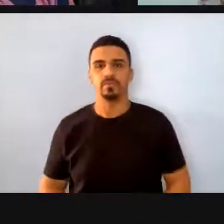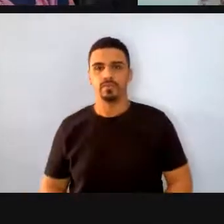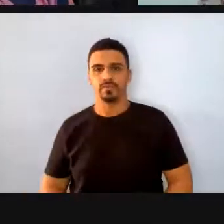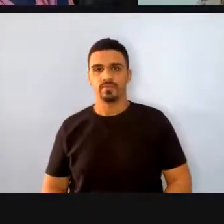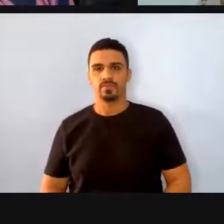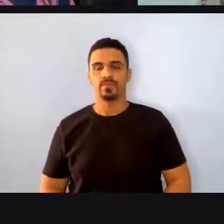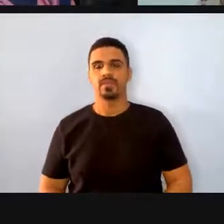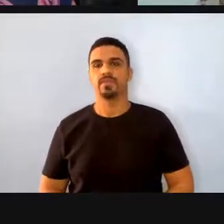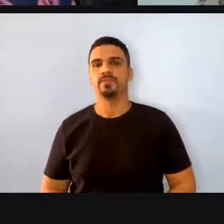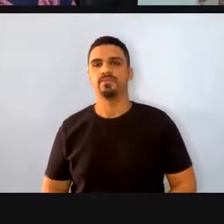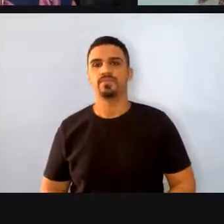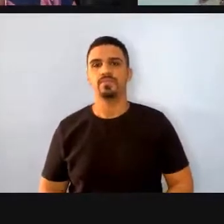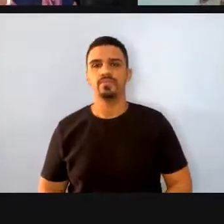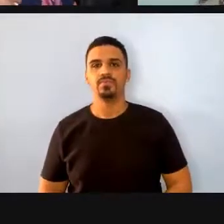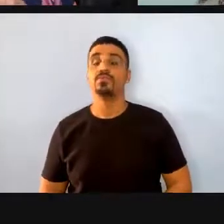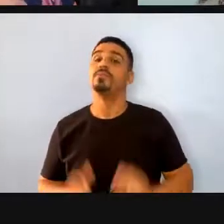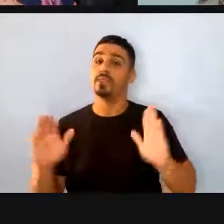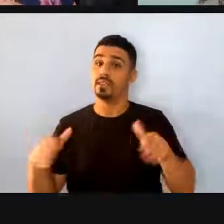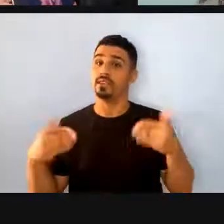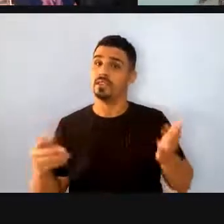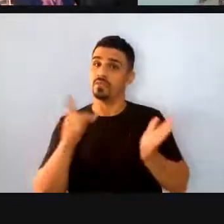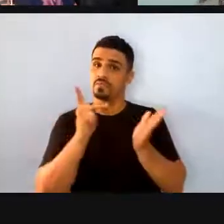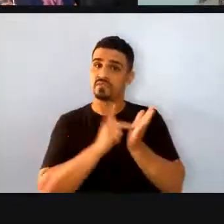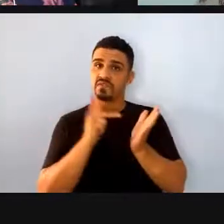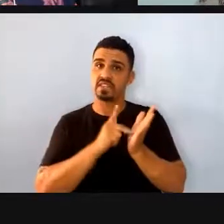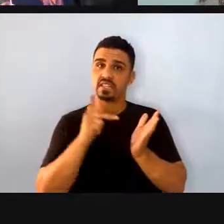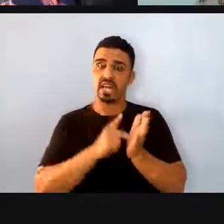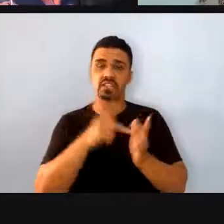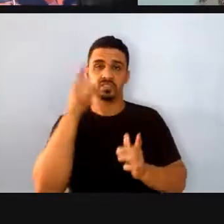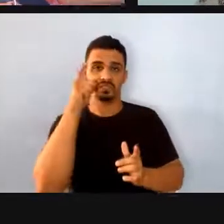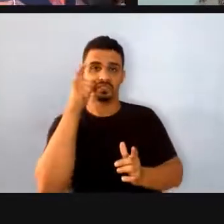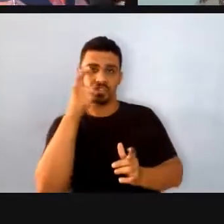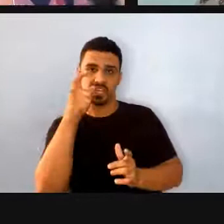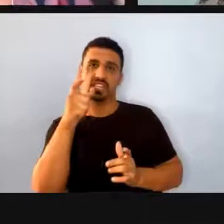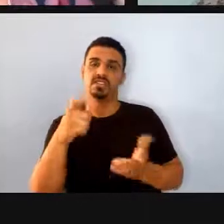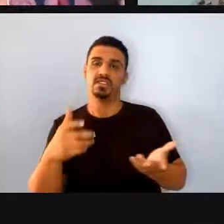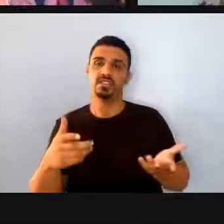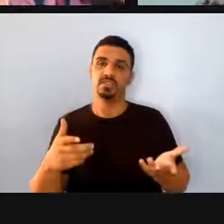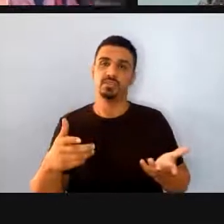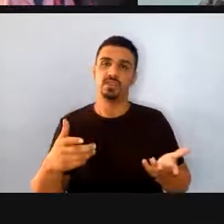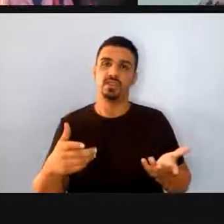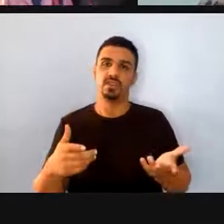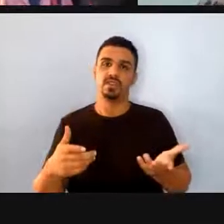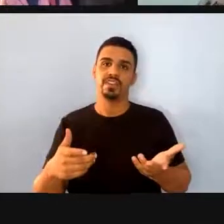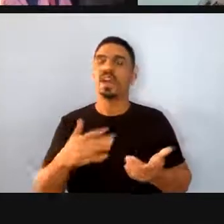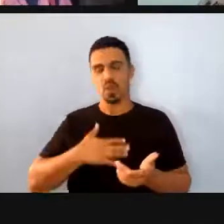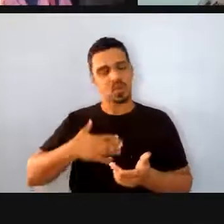Então, foi muito interessante, sabe, Cláudia? Primeiro que, assim,